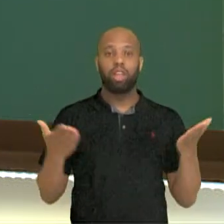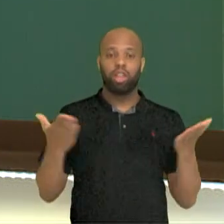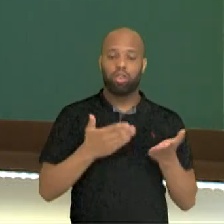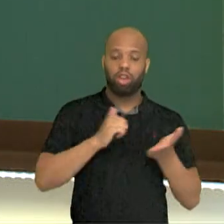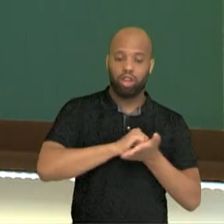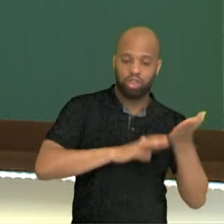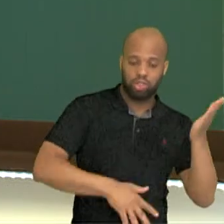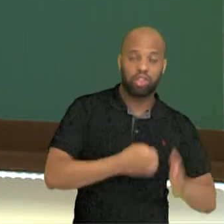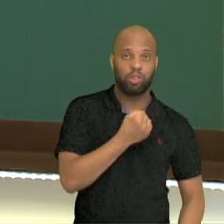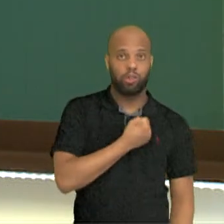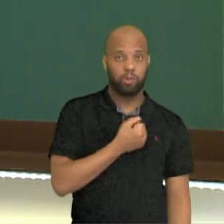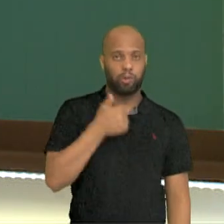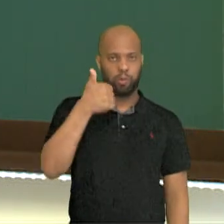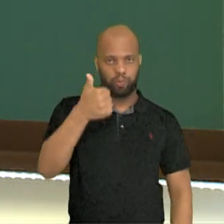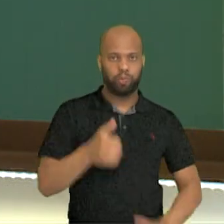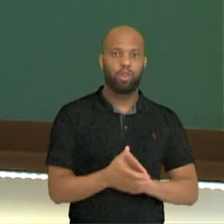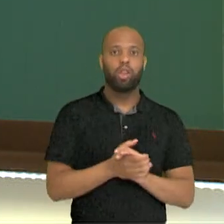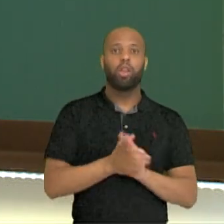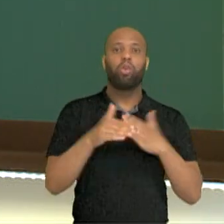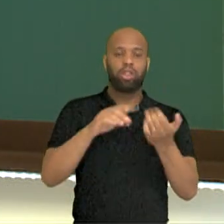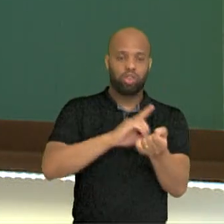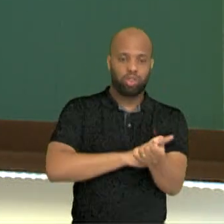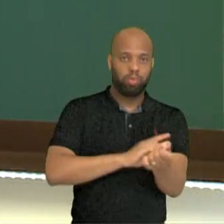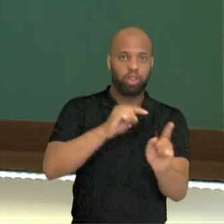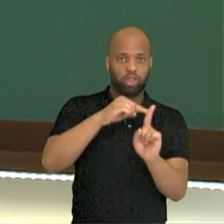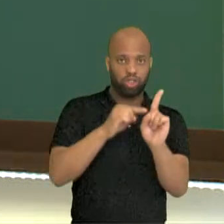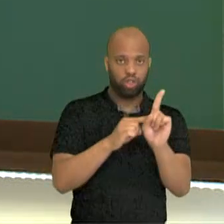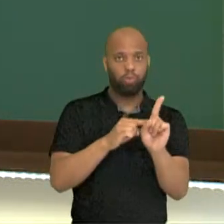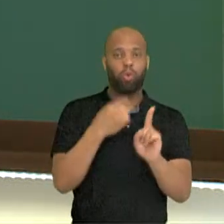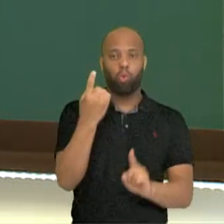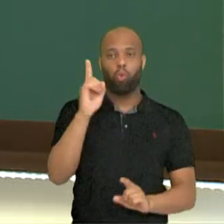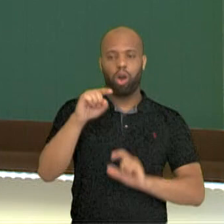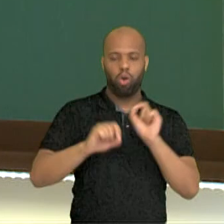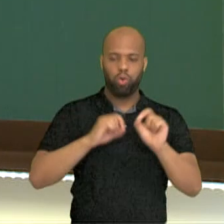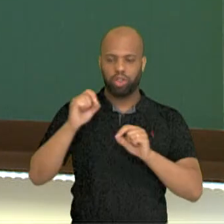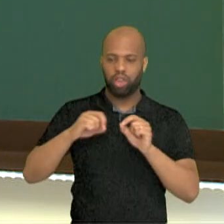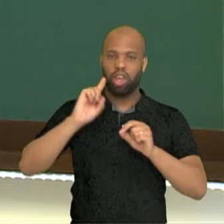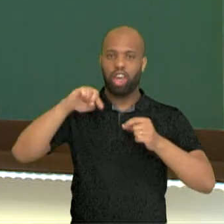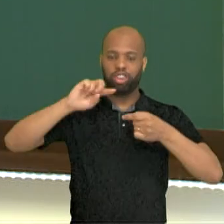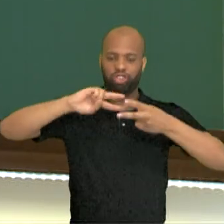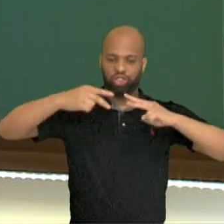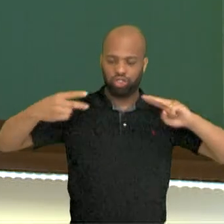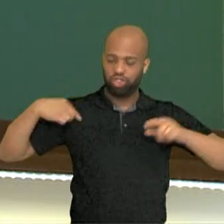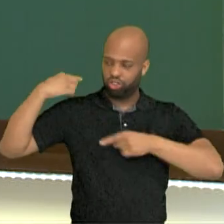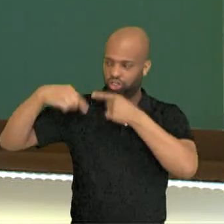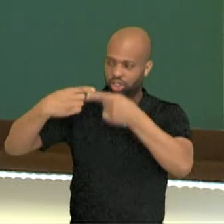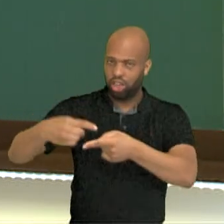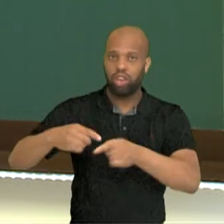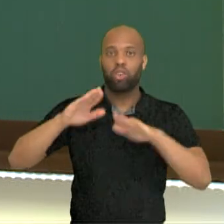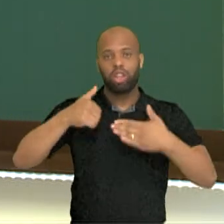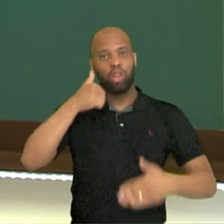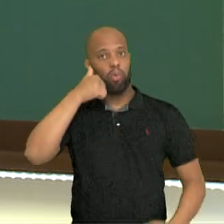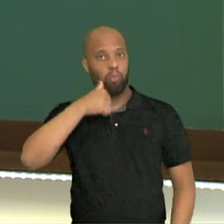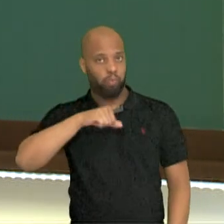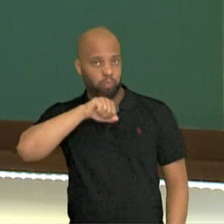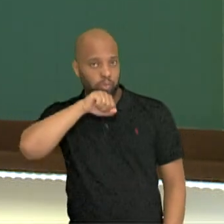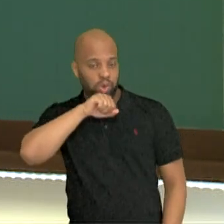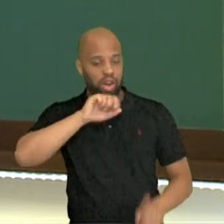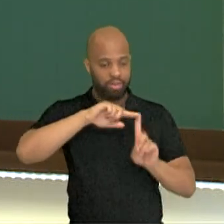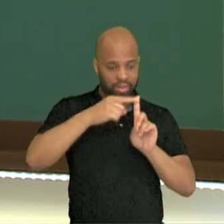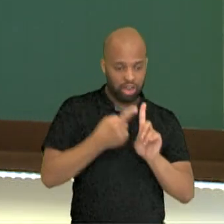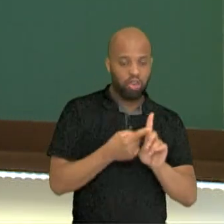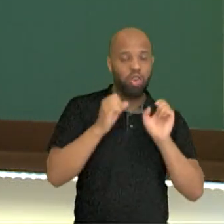Atividade 1 para você. No tipo 1, há uma propensão genética. Assim, uma gestante pode ou não passar diabetes para a